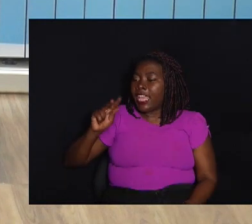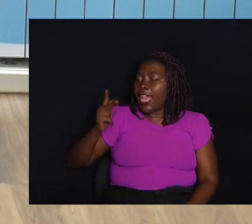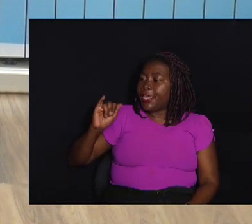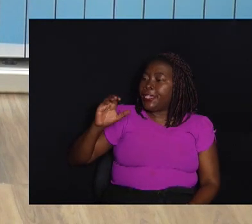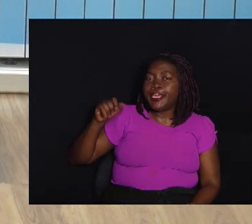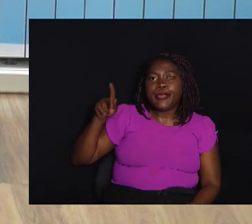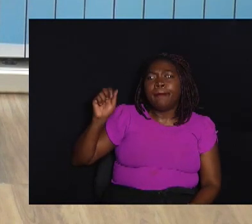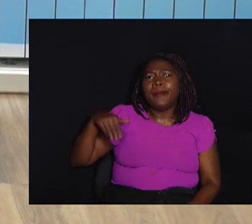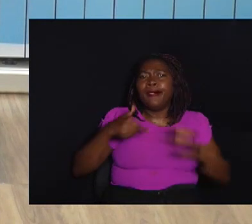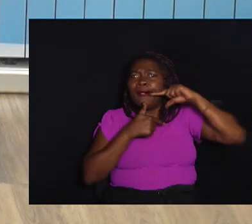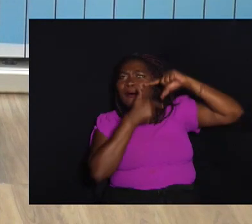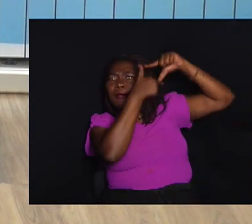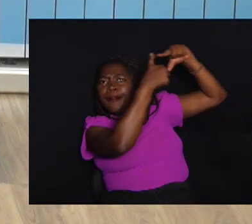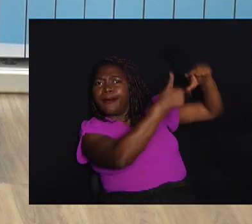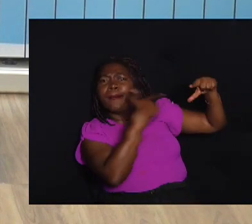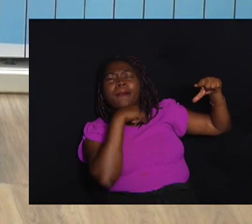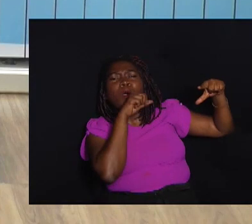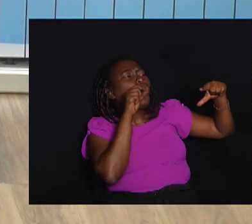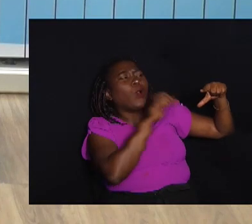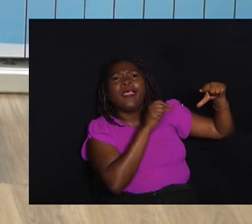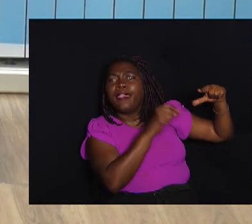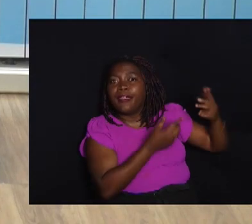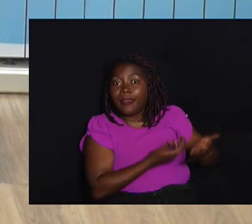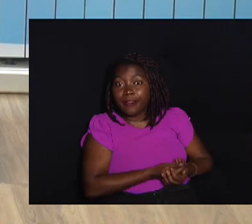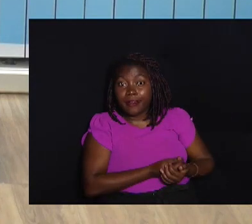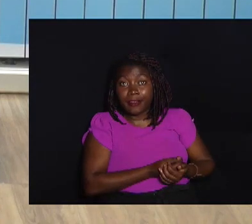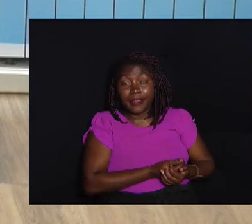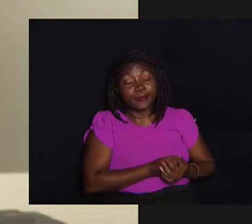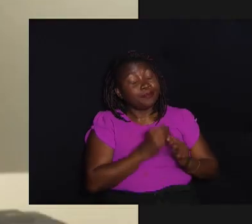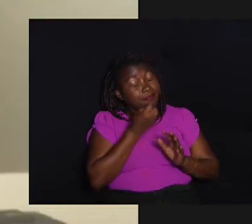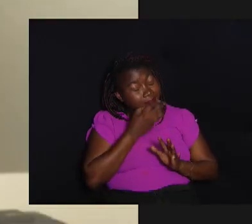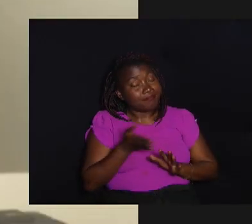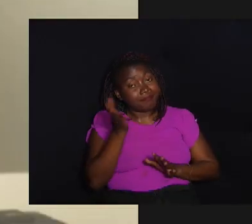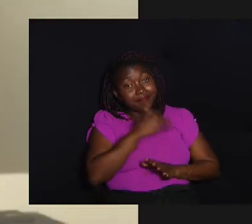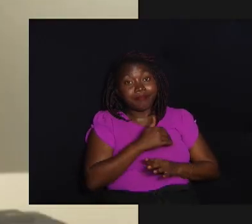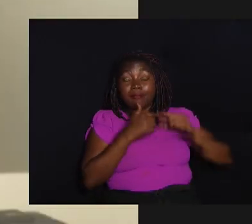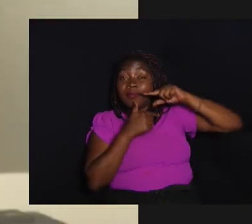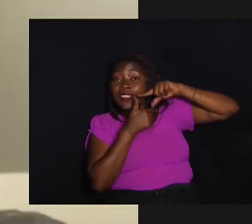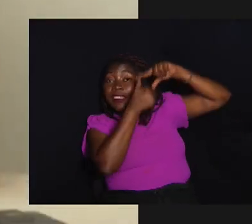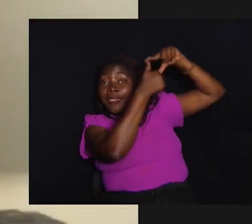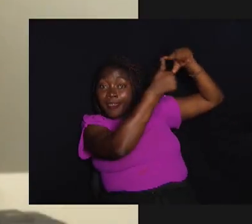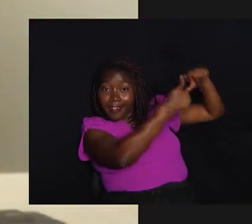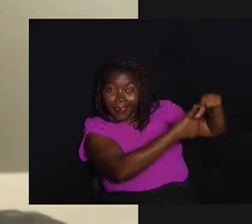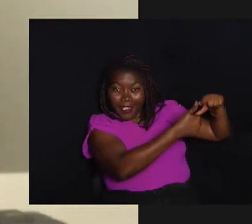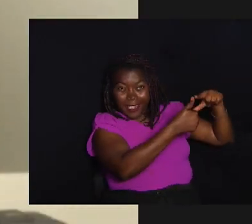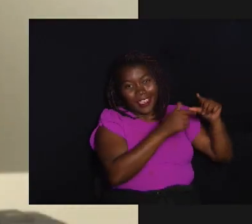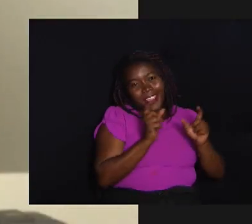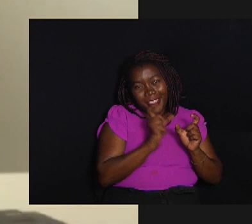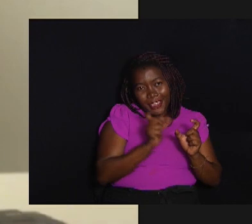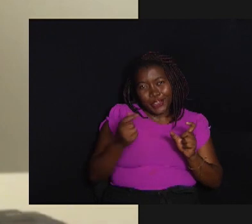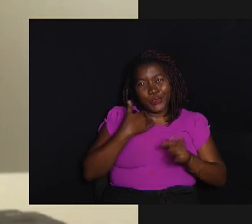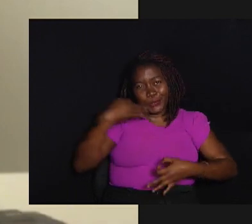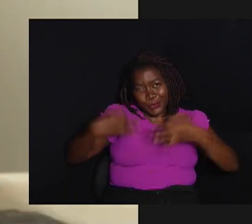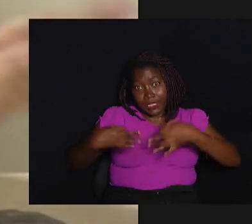parental, o que significa? Bom, vamos lá. Alienação parental para os fins jurídicos, porque há uma divergência